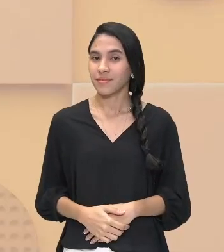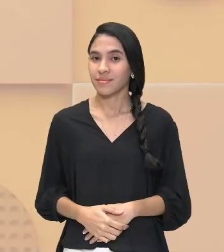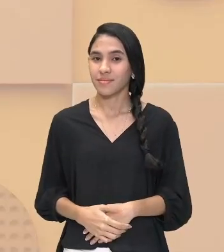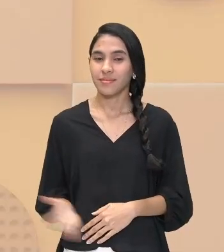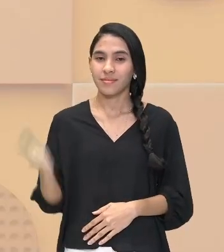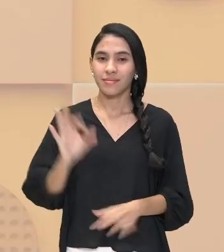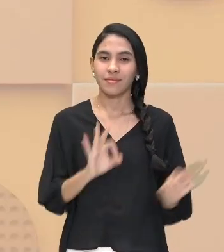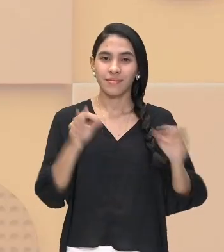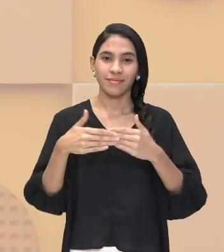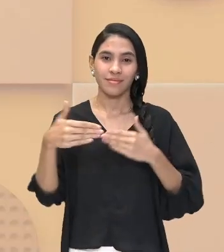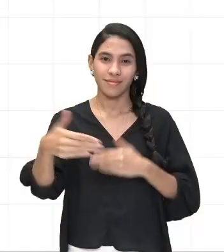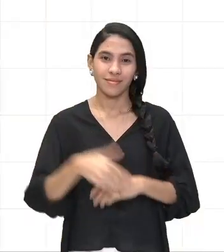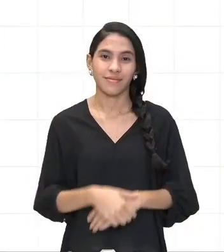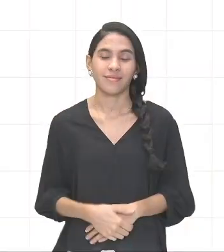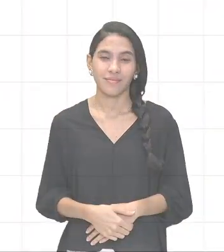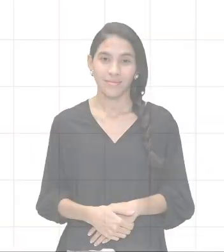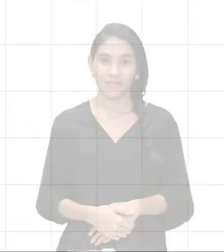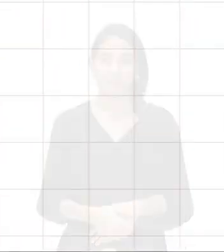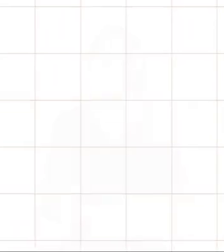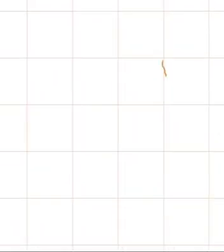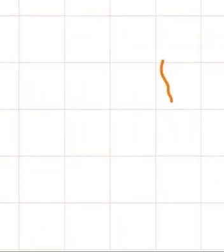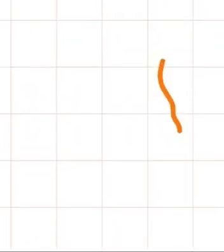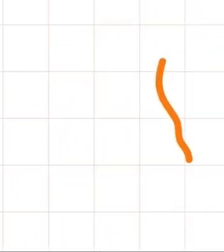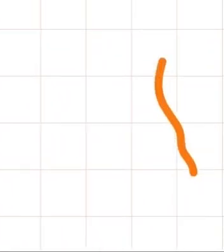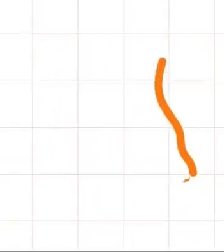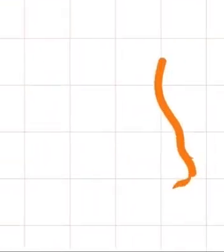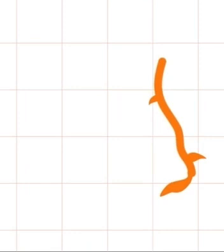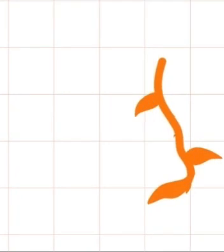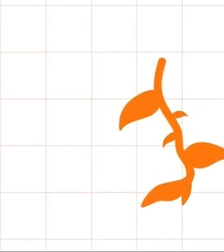Vamos então à nossa aula.